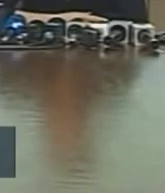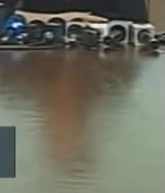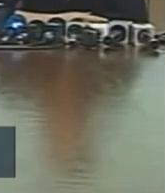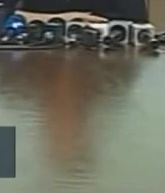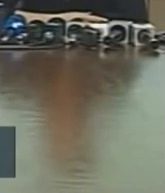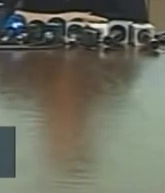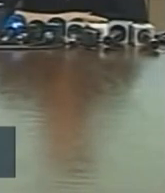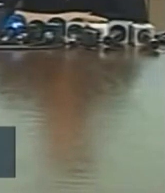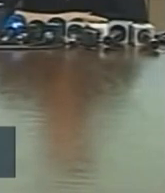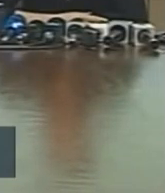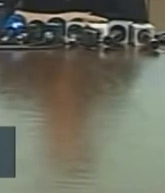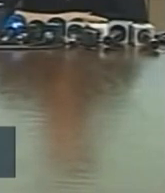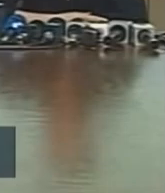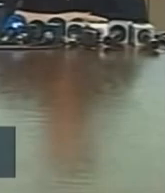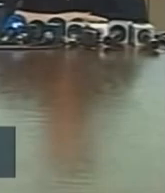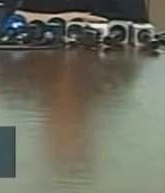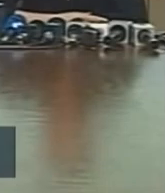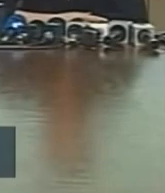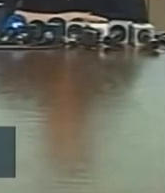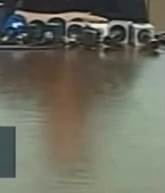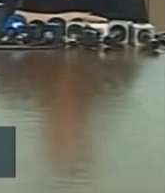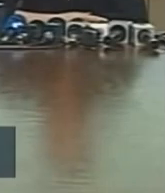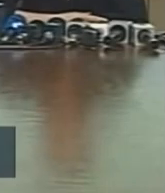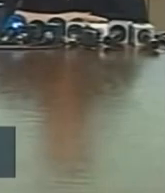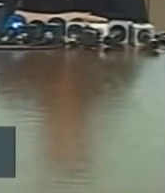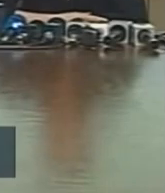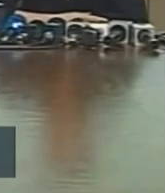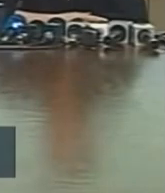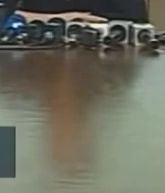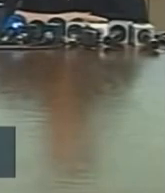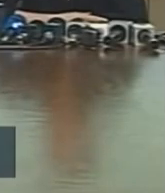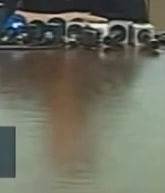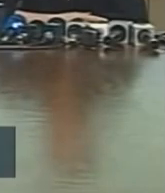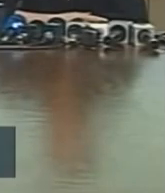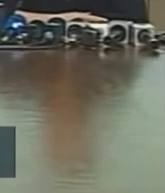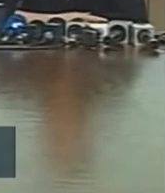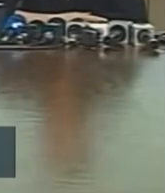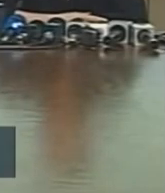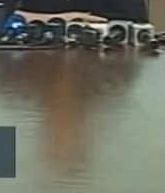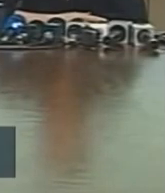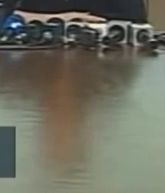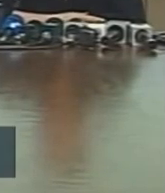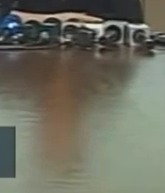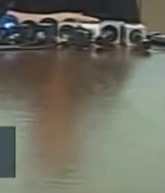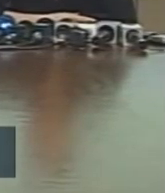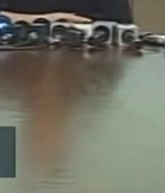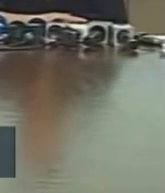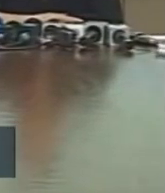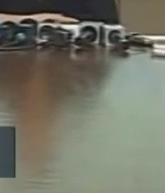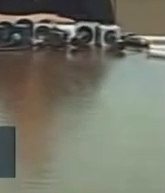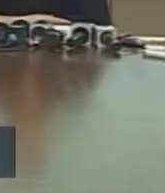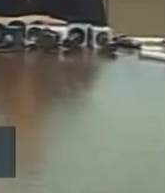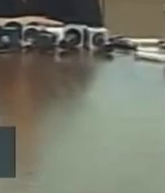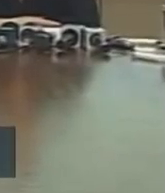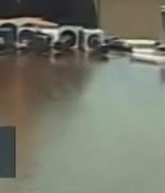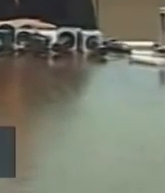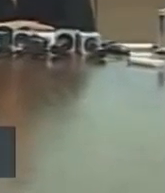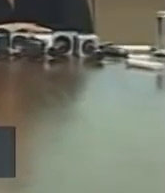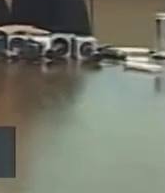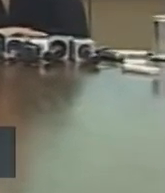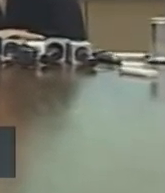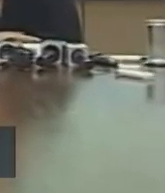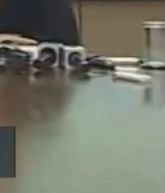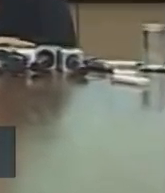a defasagem nos dados. E eu queria saber se a senhora está falando aqui agora para atender uma demanda dele. Ah, não, eu,